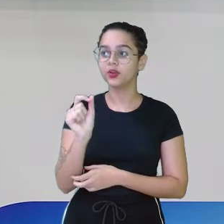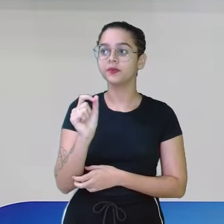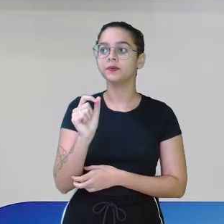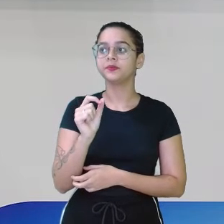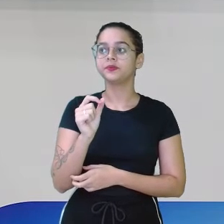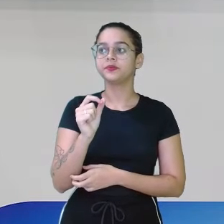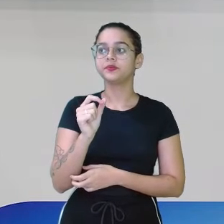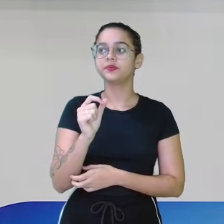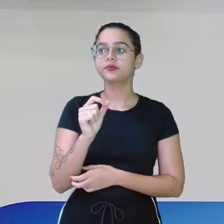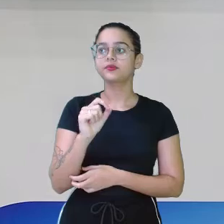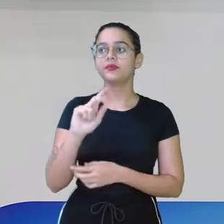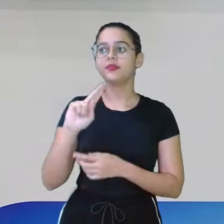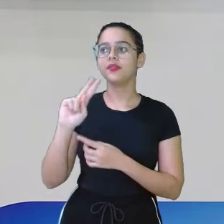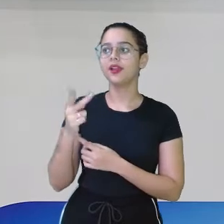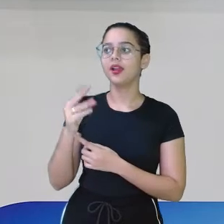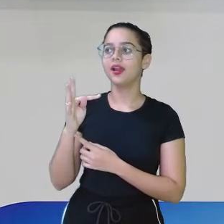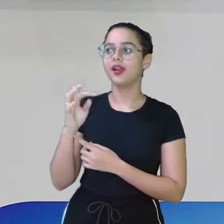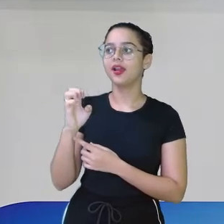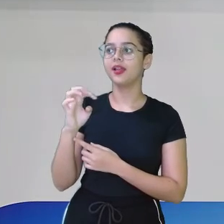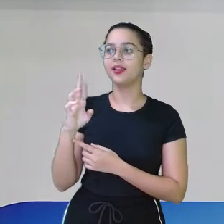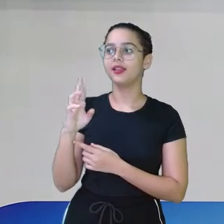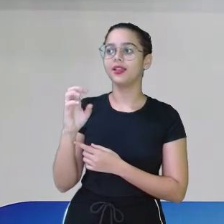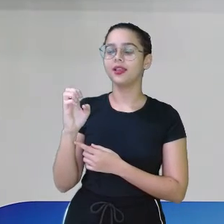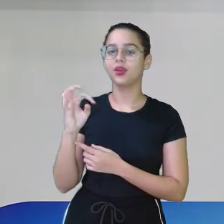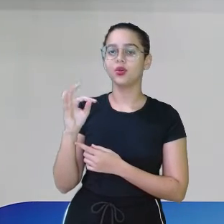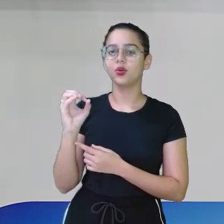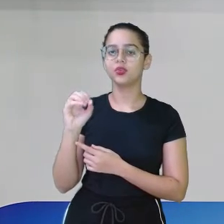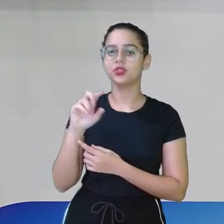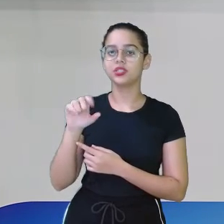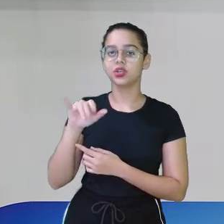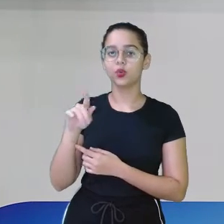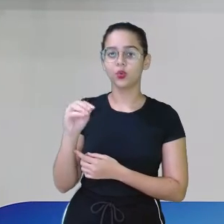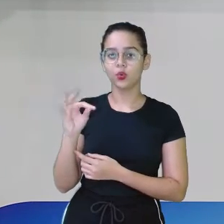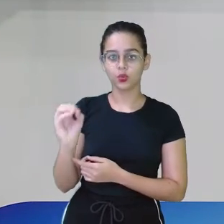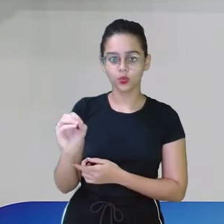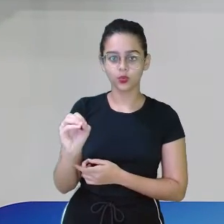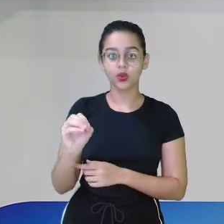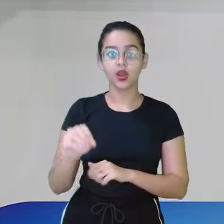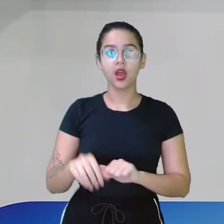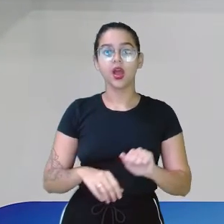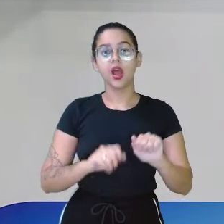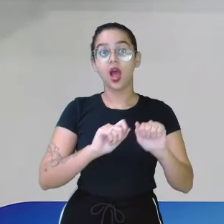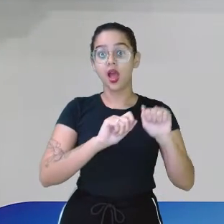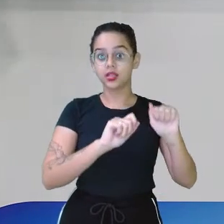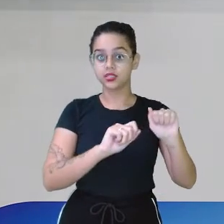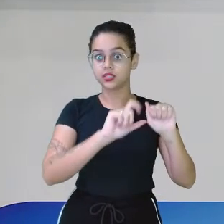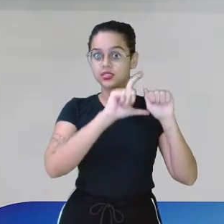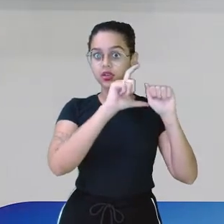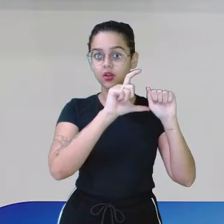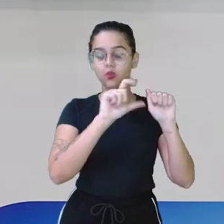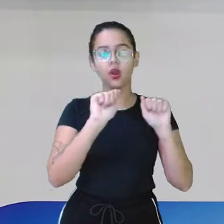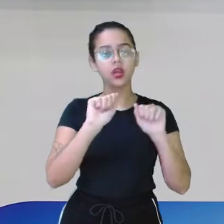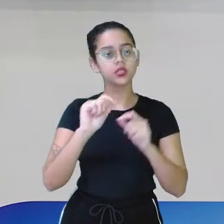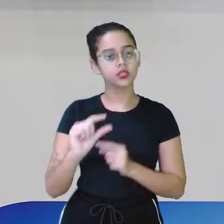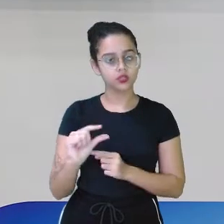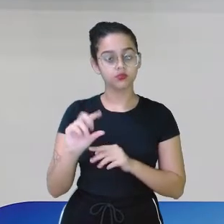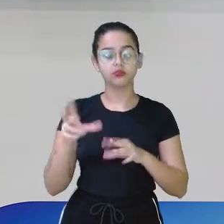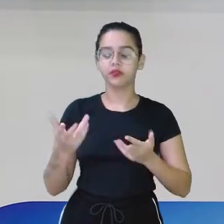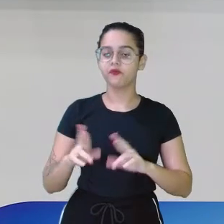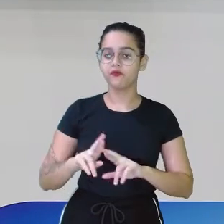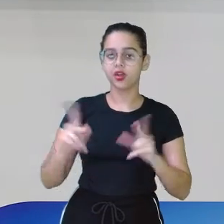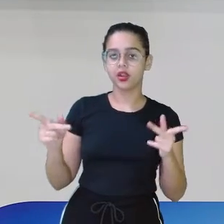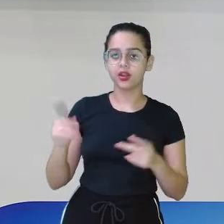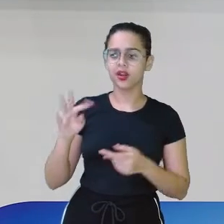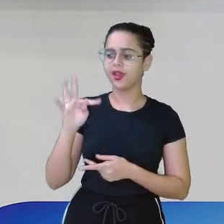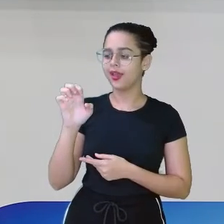par heterozigoto. Aqui, ó, azão, azinho, tá vendo? Então, são diferentes. Hétero